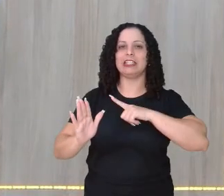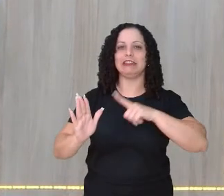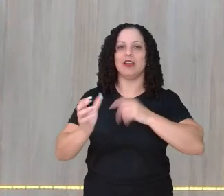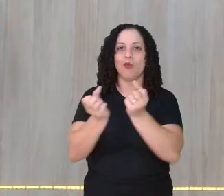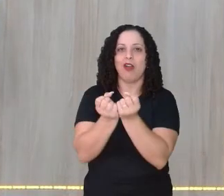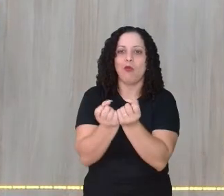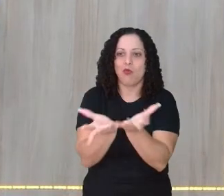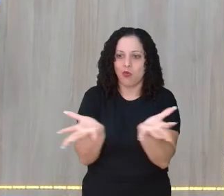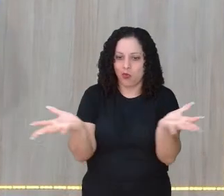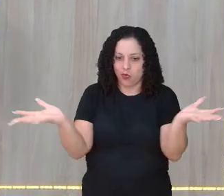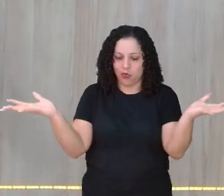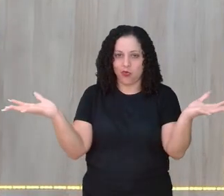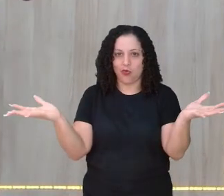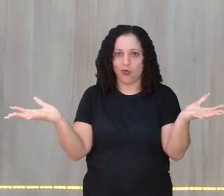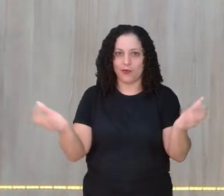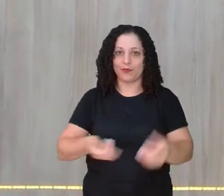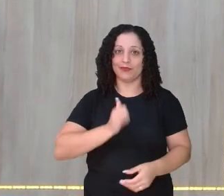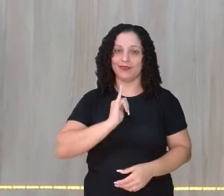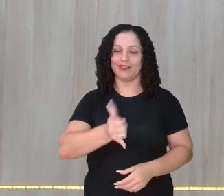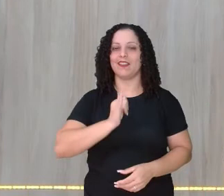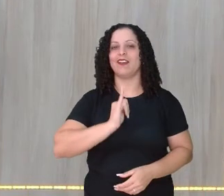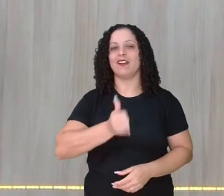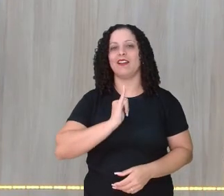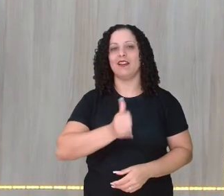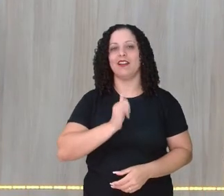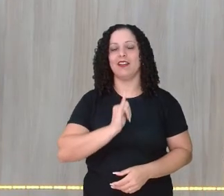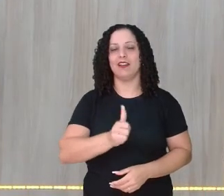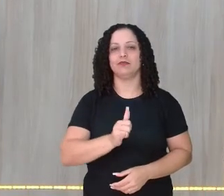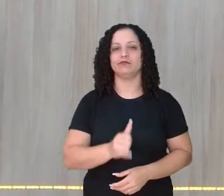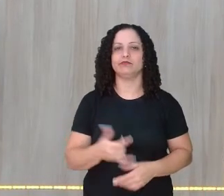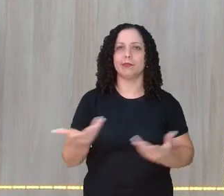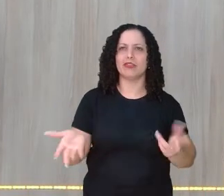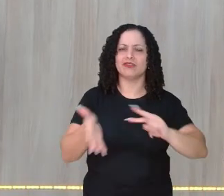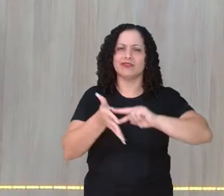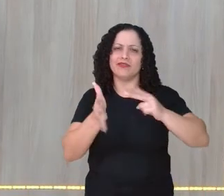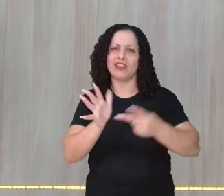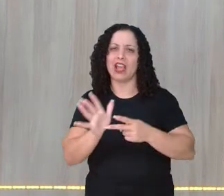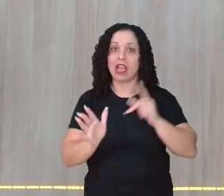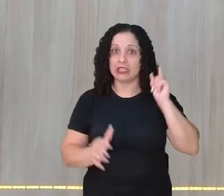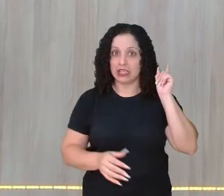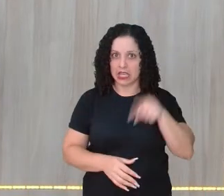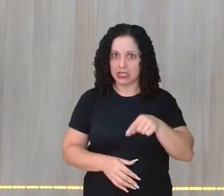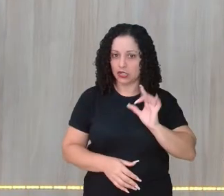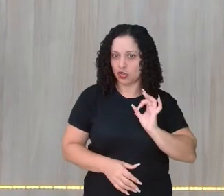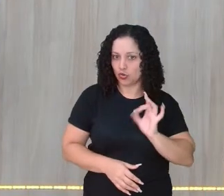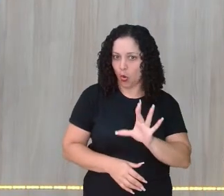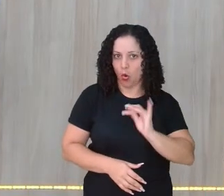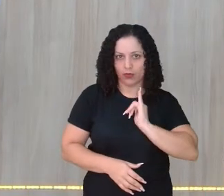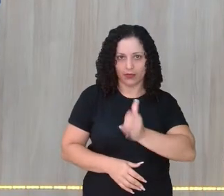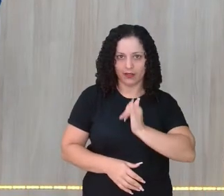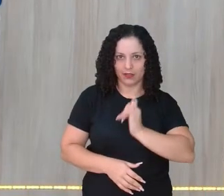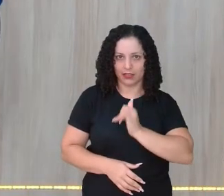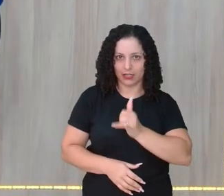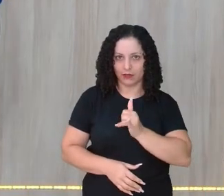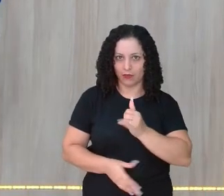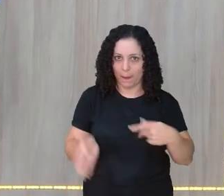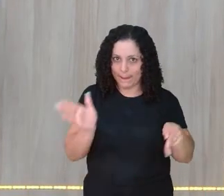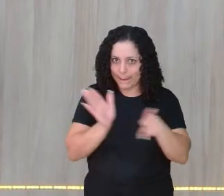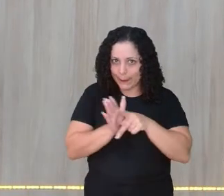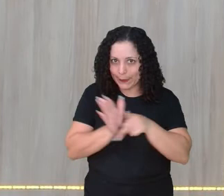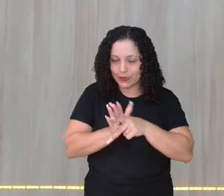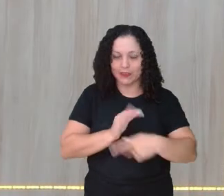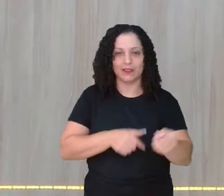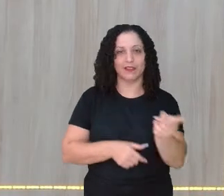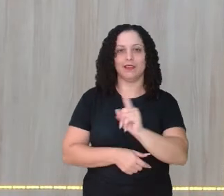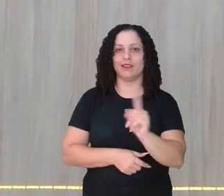predominância da ordem do narrar. Não significa que ele será somente narrativo. Agora, preste